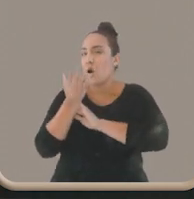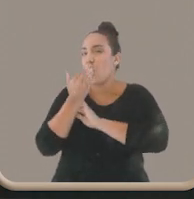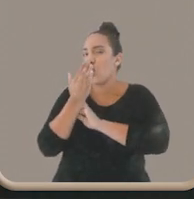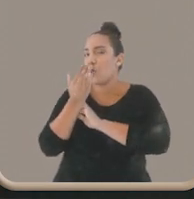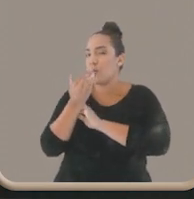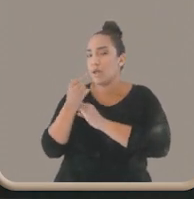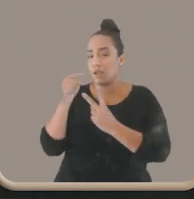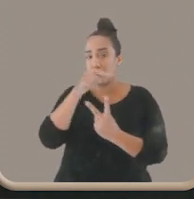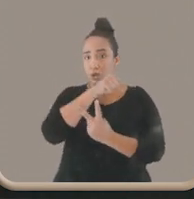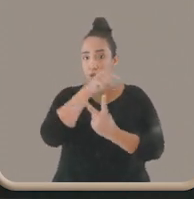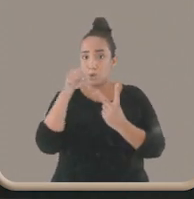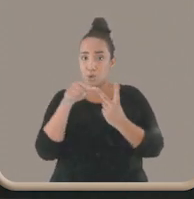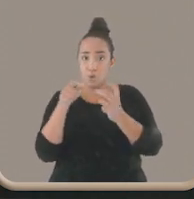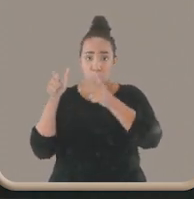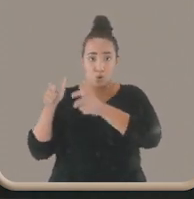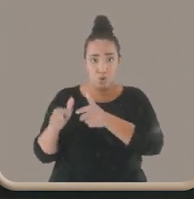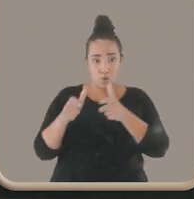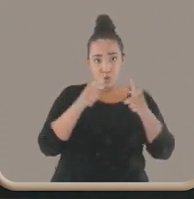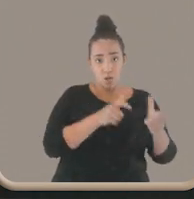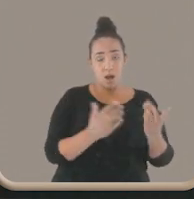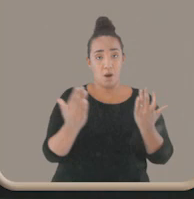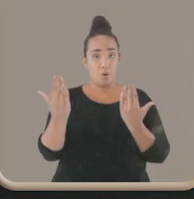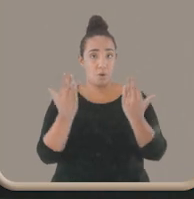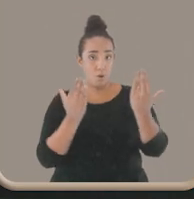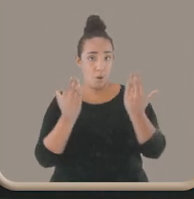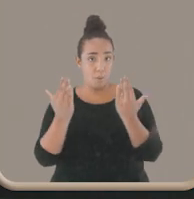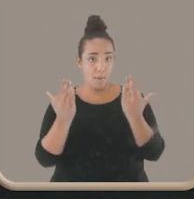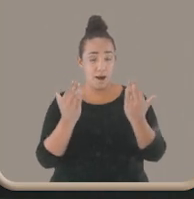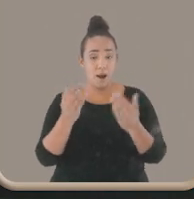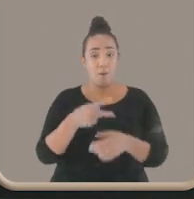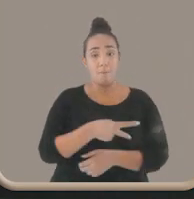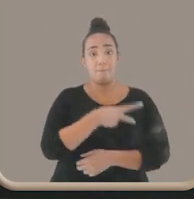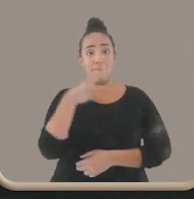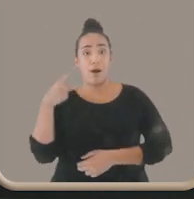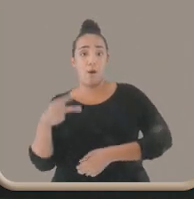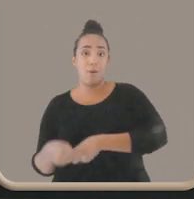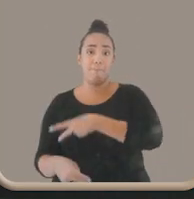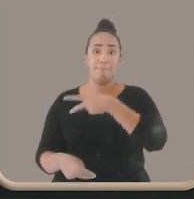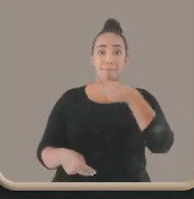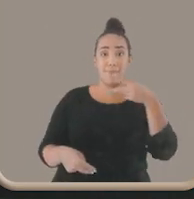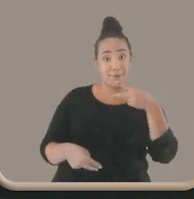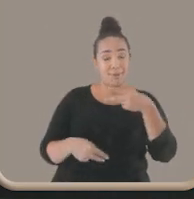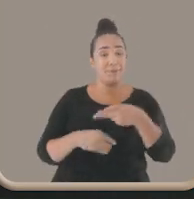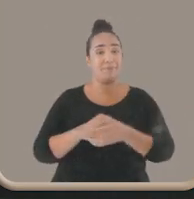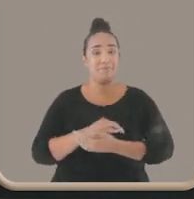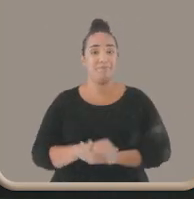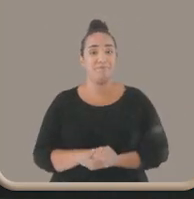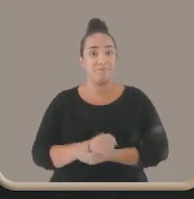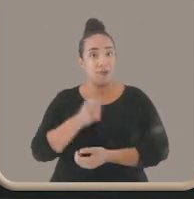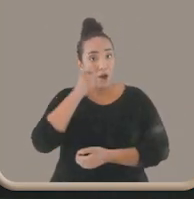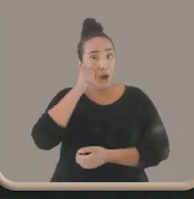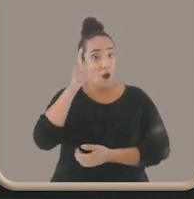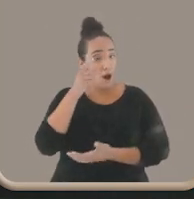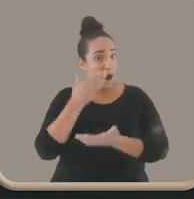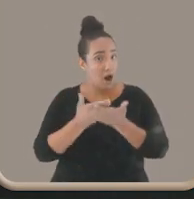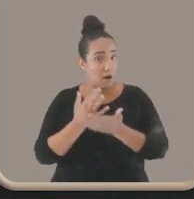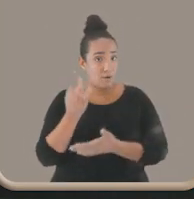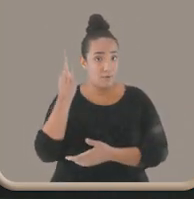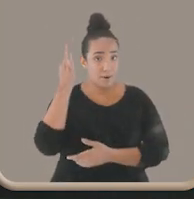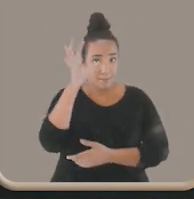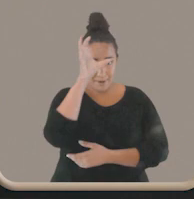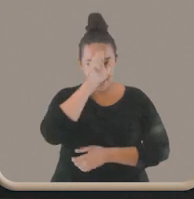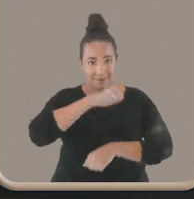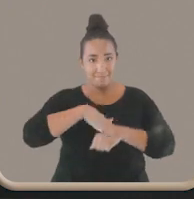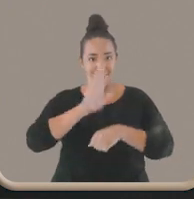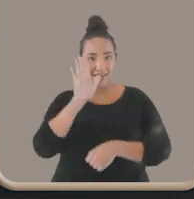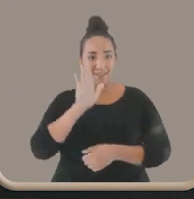algum alimento em dois locais diferentes e fazer a comparação de qual é mais caro e qual é mais barato? Fique ligado, porque na próxima aula